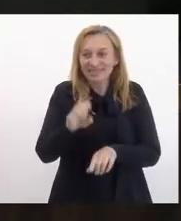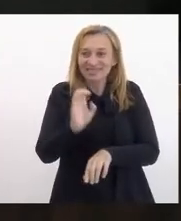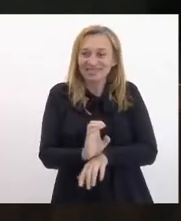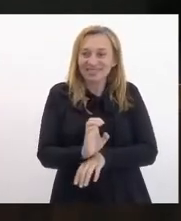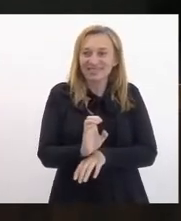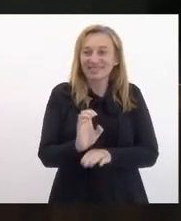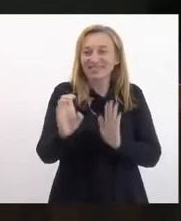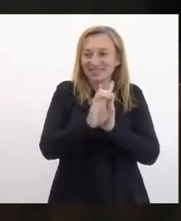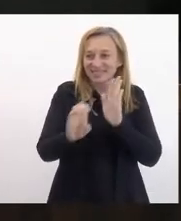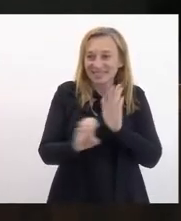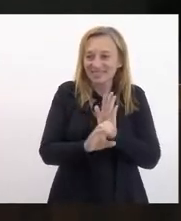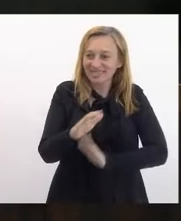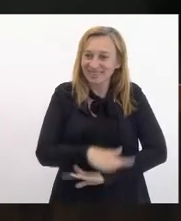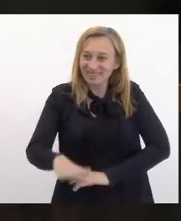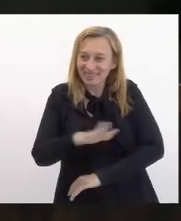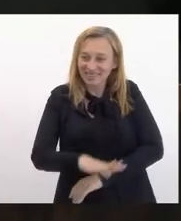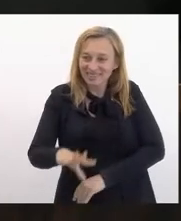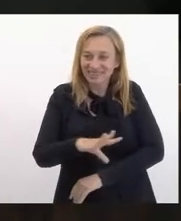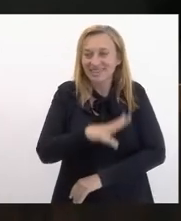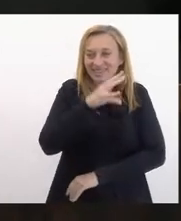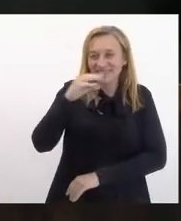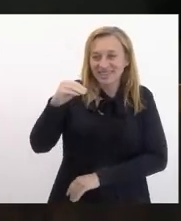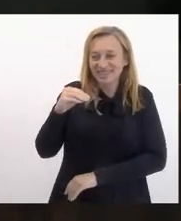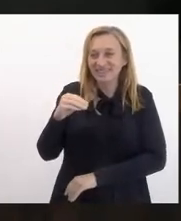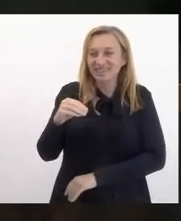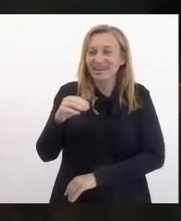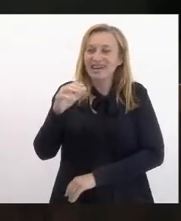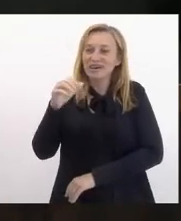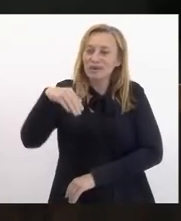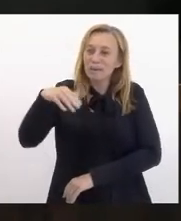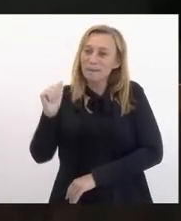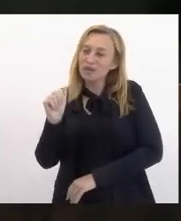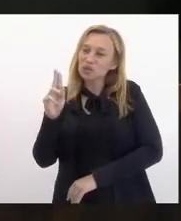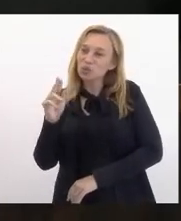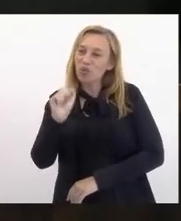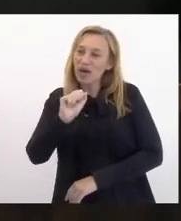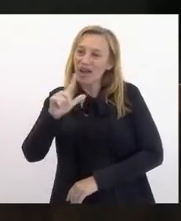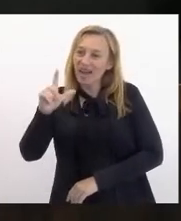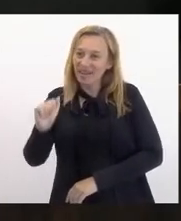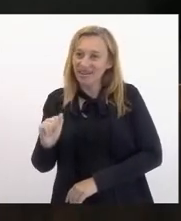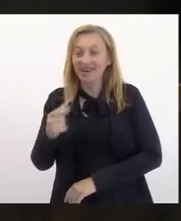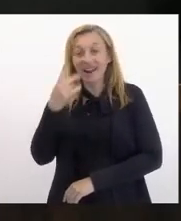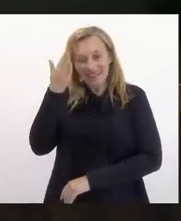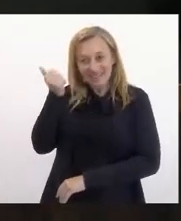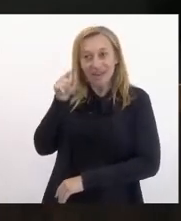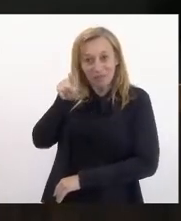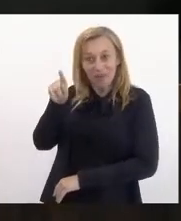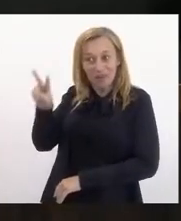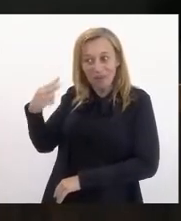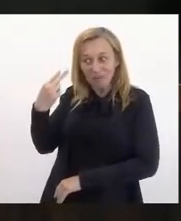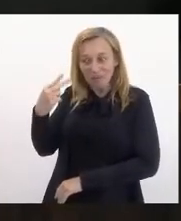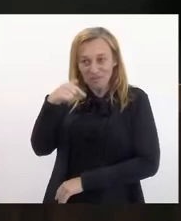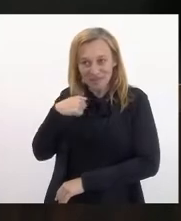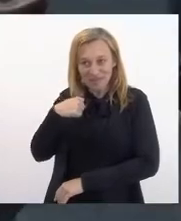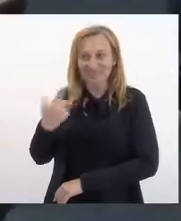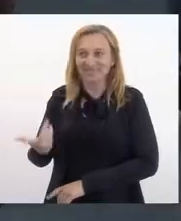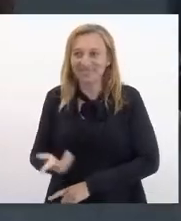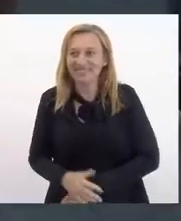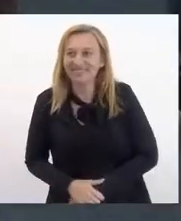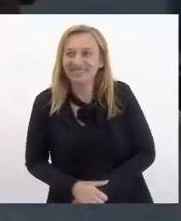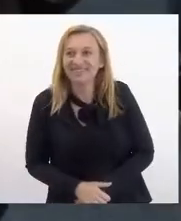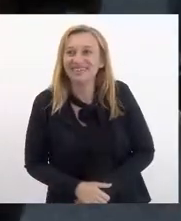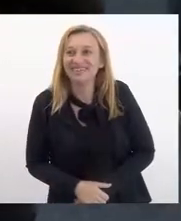da Criança e Adolescente, a Manuela. Seja muito bem-vinda, Manu. E ela sabe que está falando dela, que ela olhou para cá.